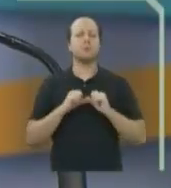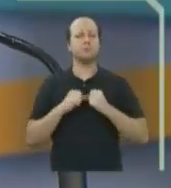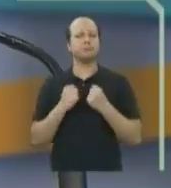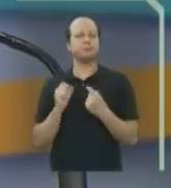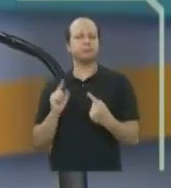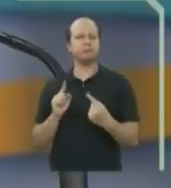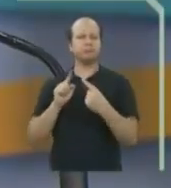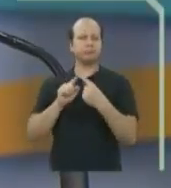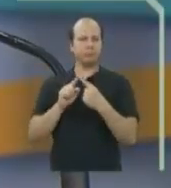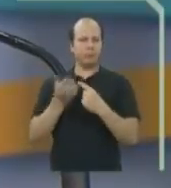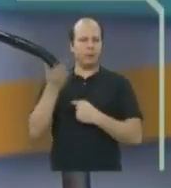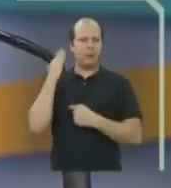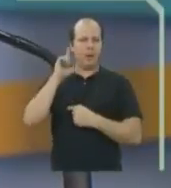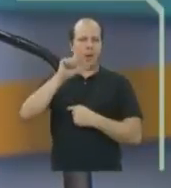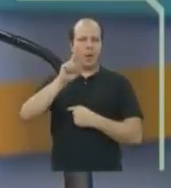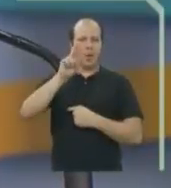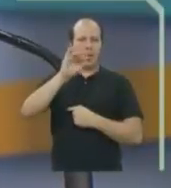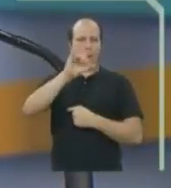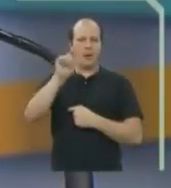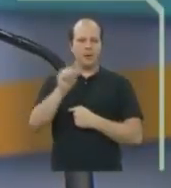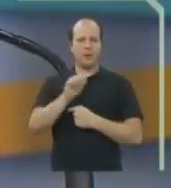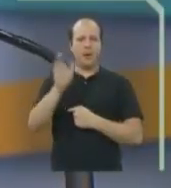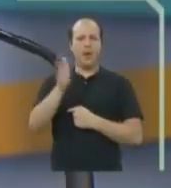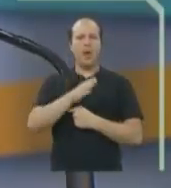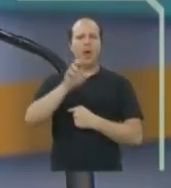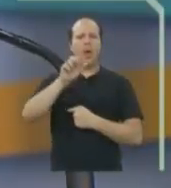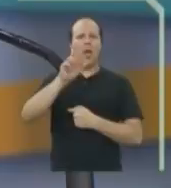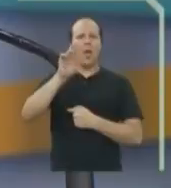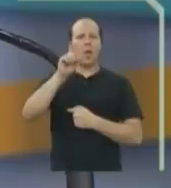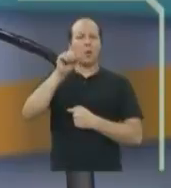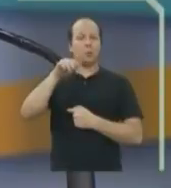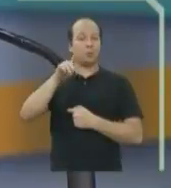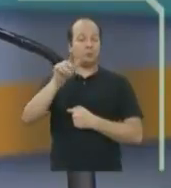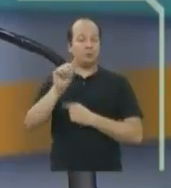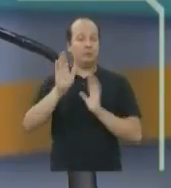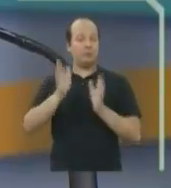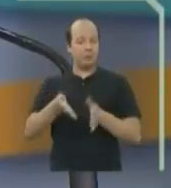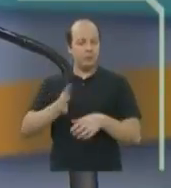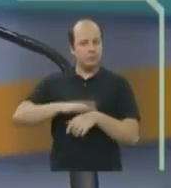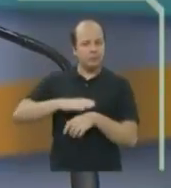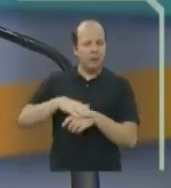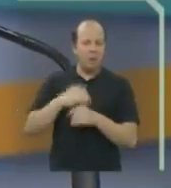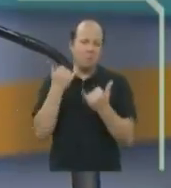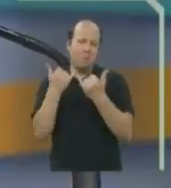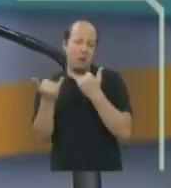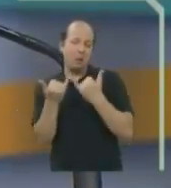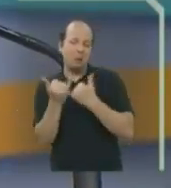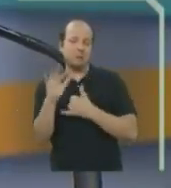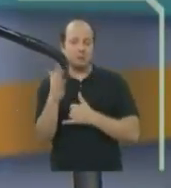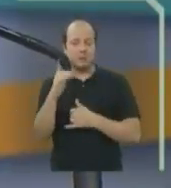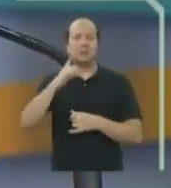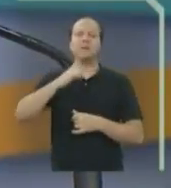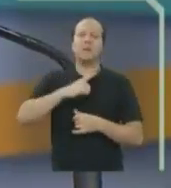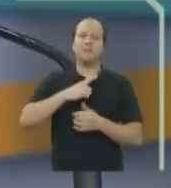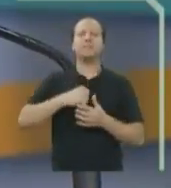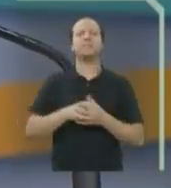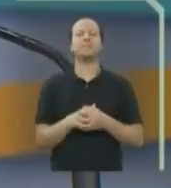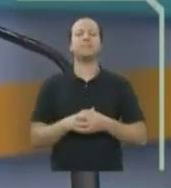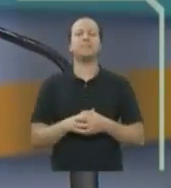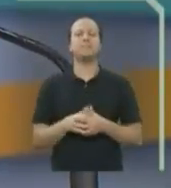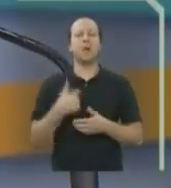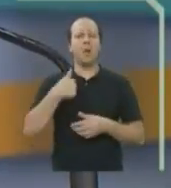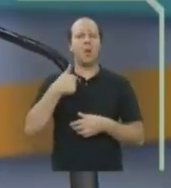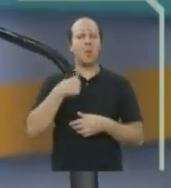gestão Luiz Erundina, que tinha praticamente, viveu essa situação de forma muito parecida, né? Eu tive a ocasião,